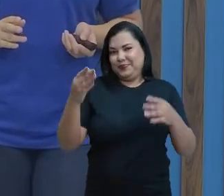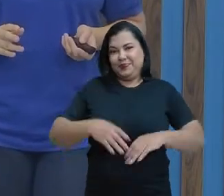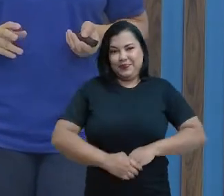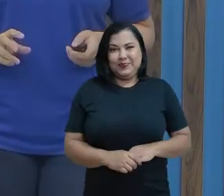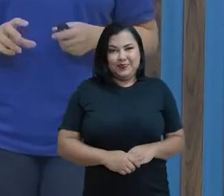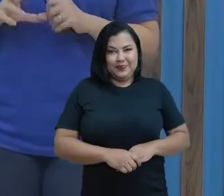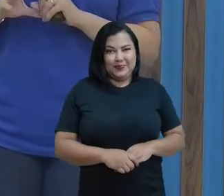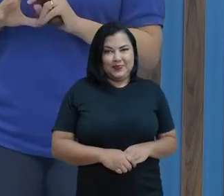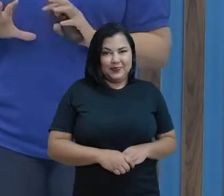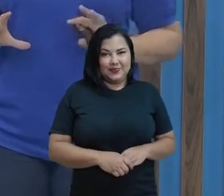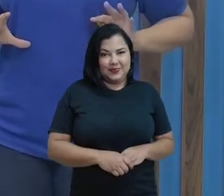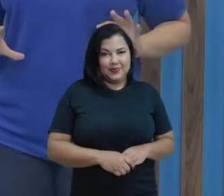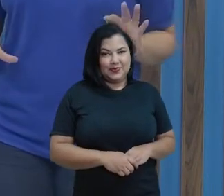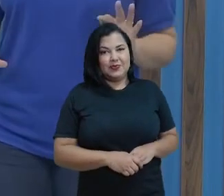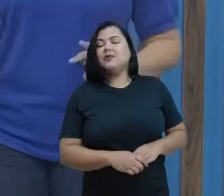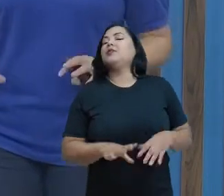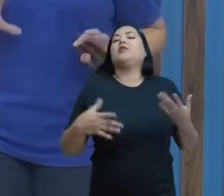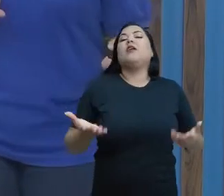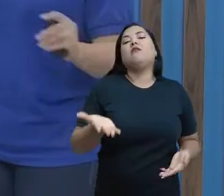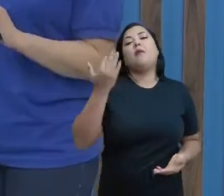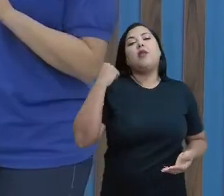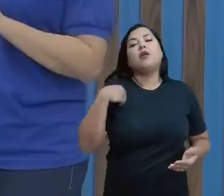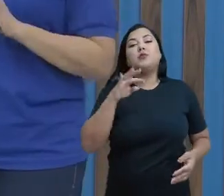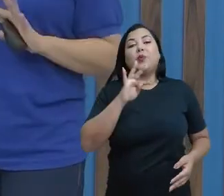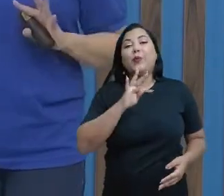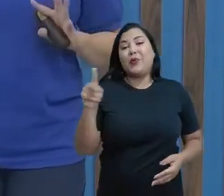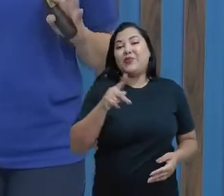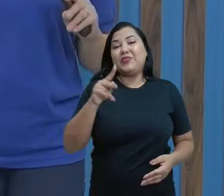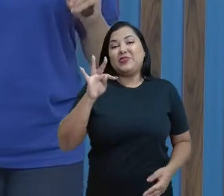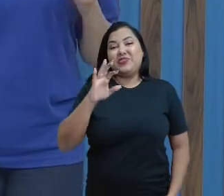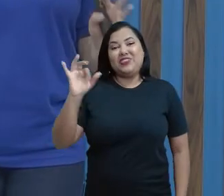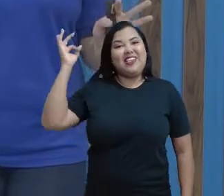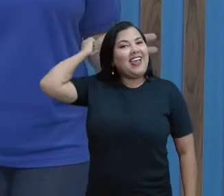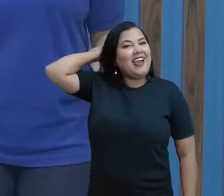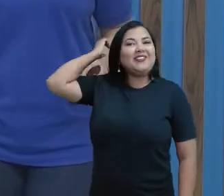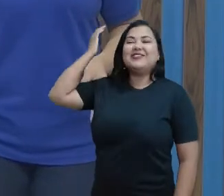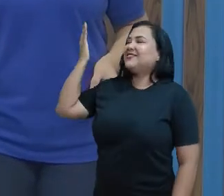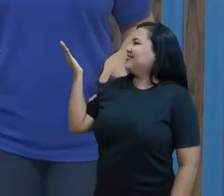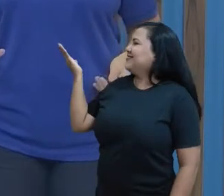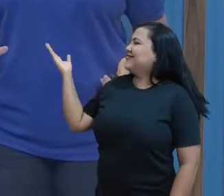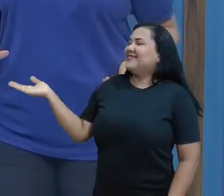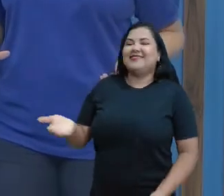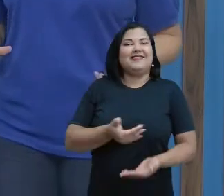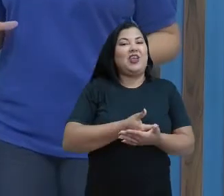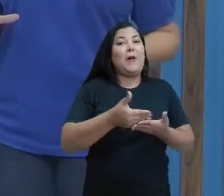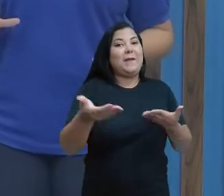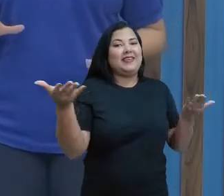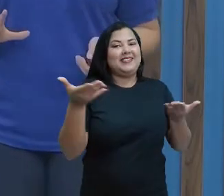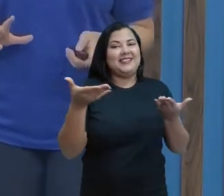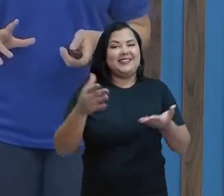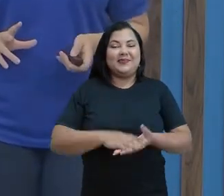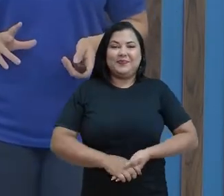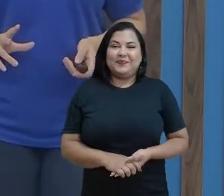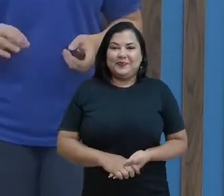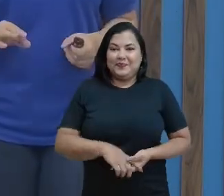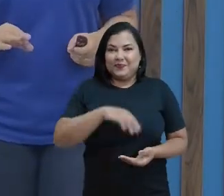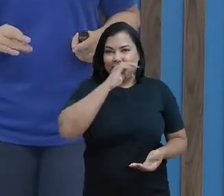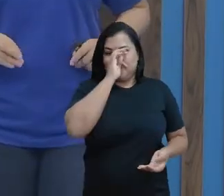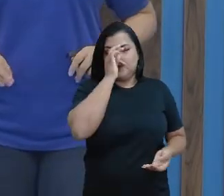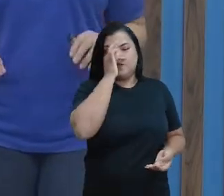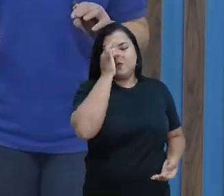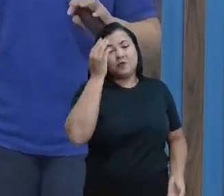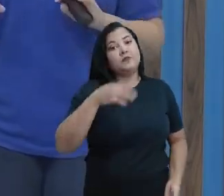certo? Então, vamos lá, professor Tiago já aparecendo aqui na tela, pedindo para a gente começar a nossa aula. Então, vamos lá, pessoal,